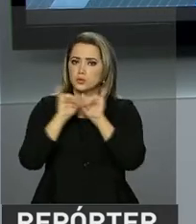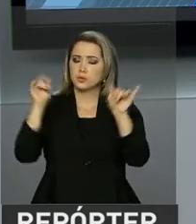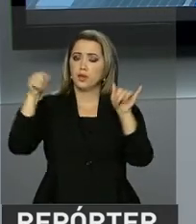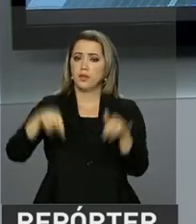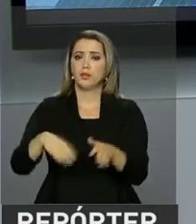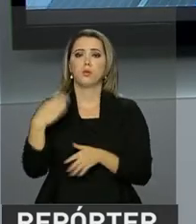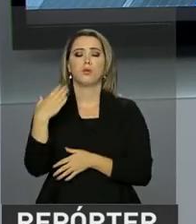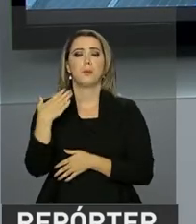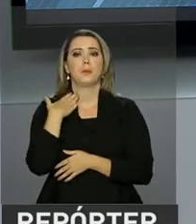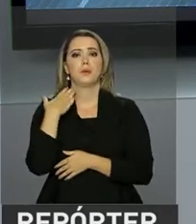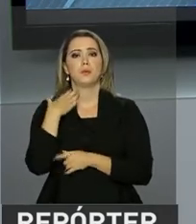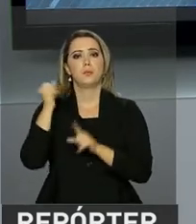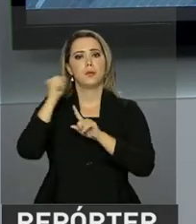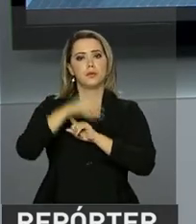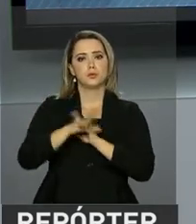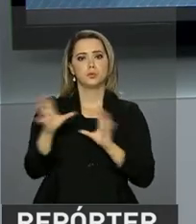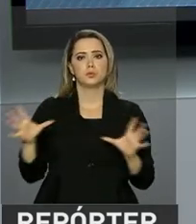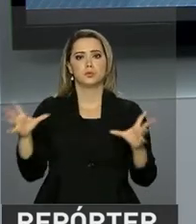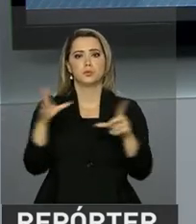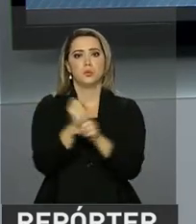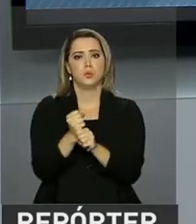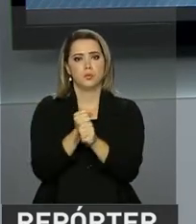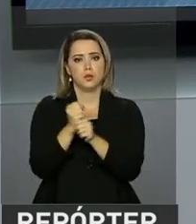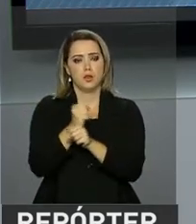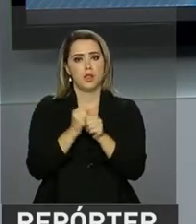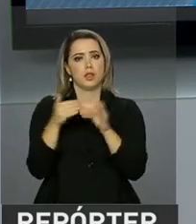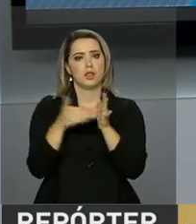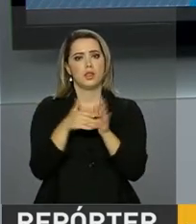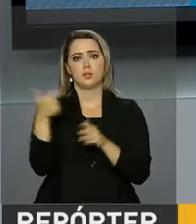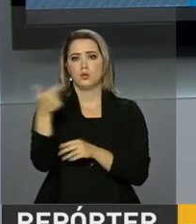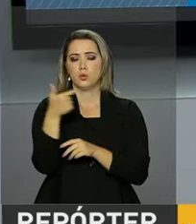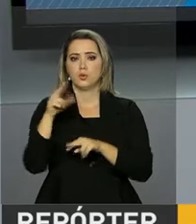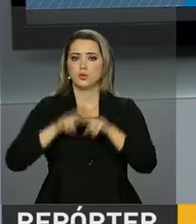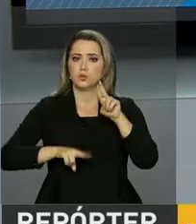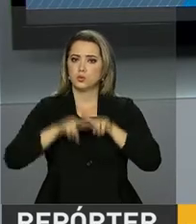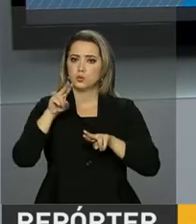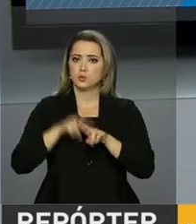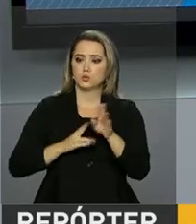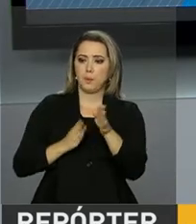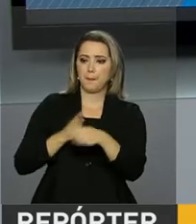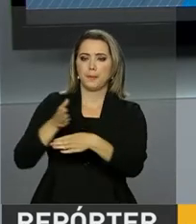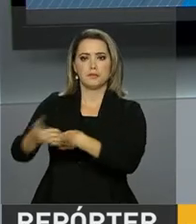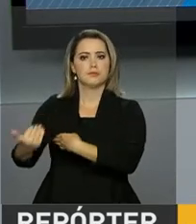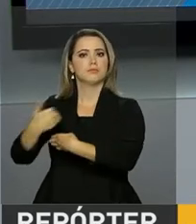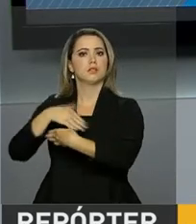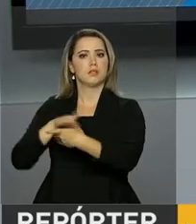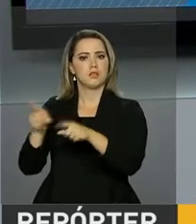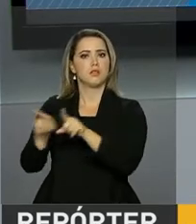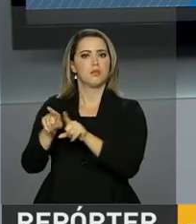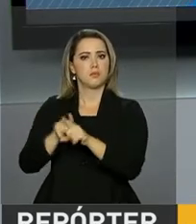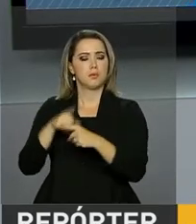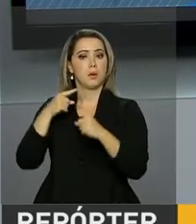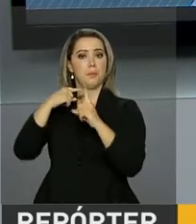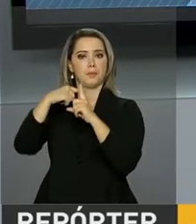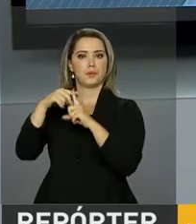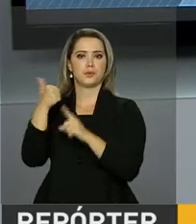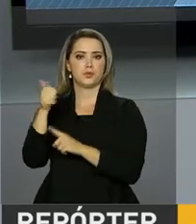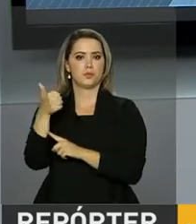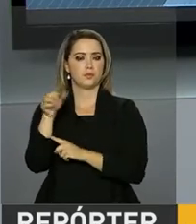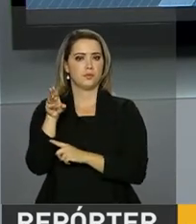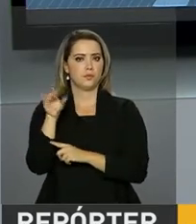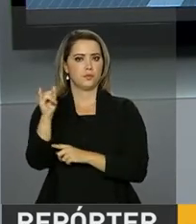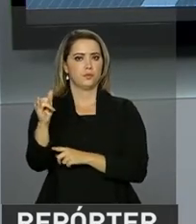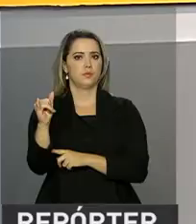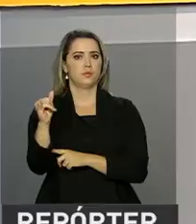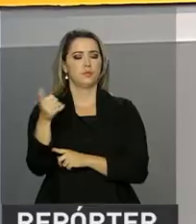central no acumulado do ano até o dia 2 de junho o fluxo cambial também está positivo em 11 milhões e meio de